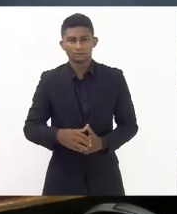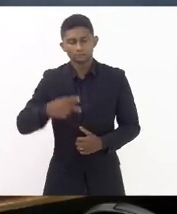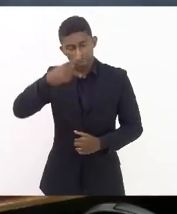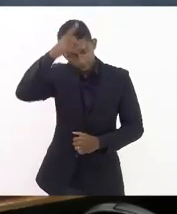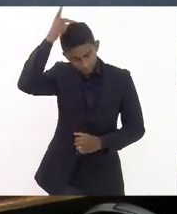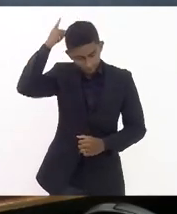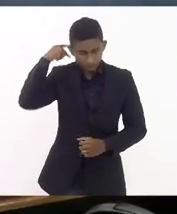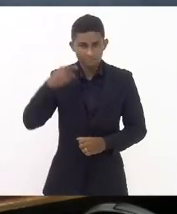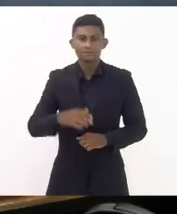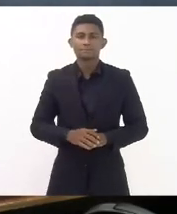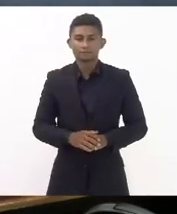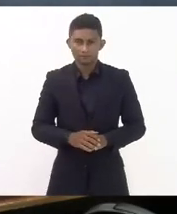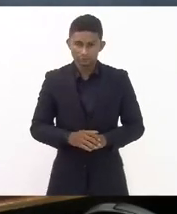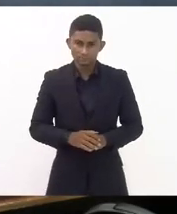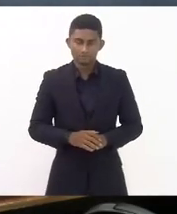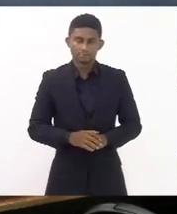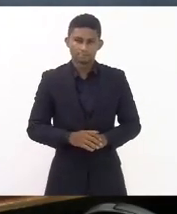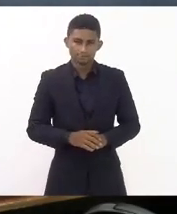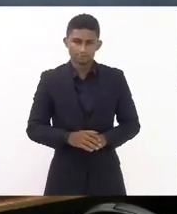Luiz Paulo.